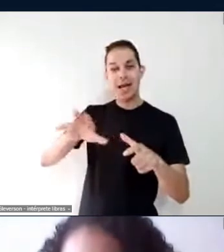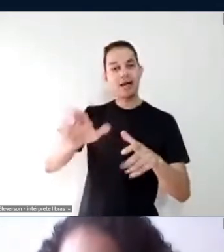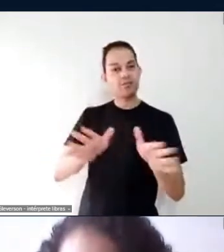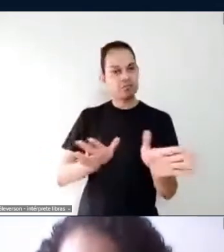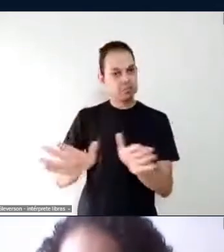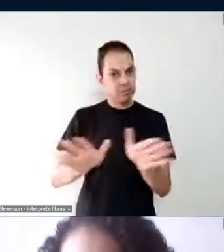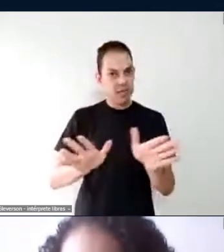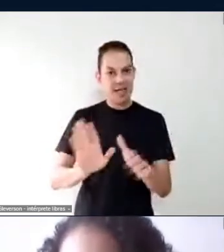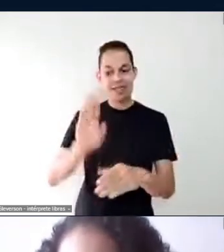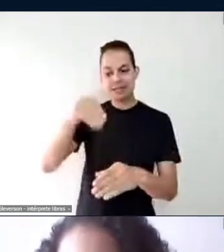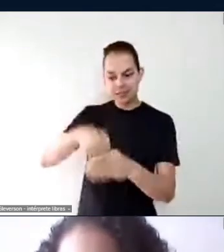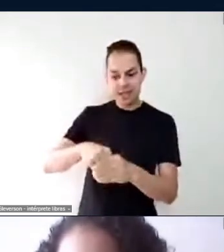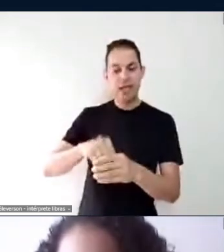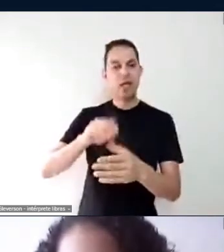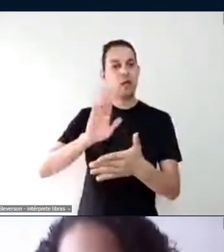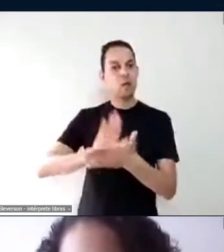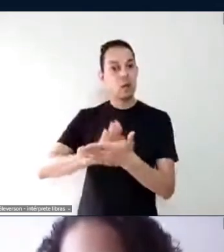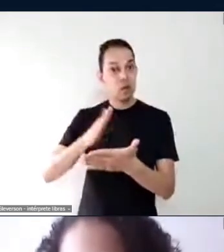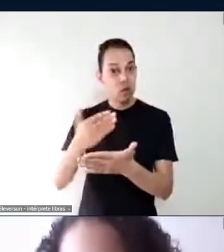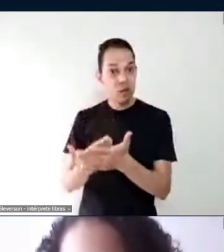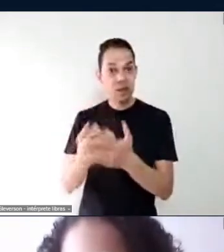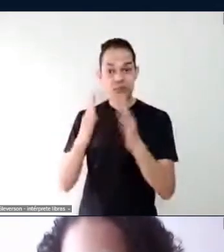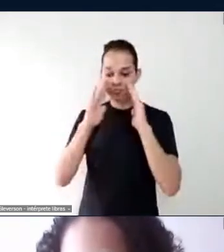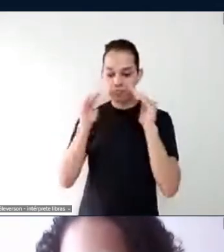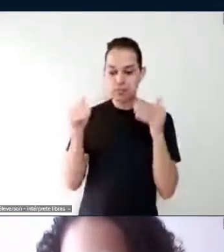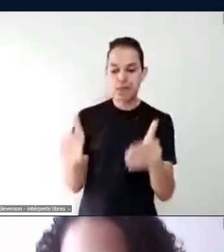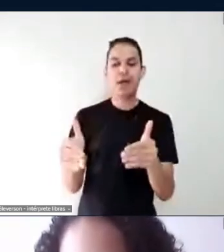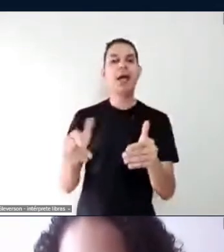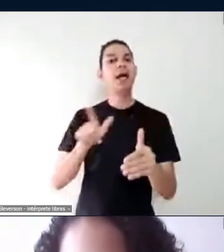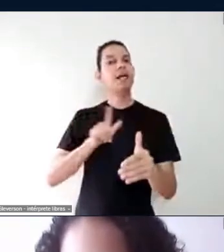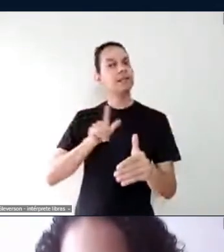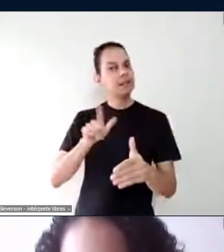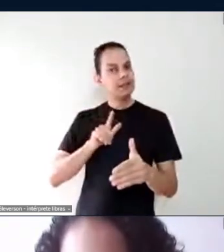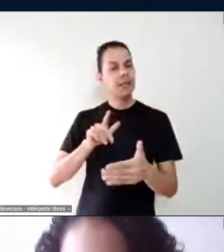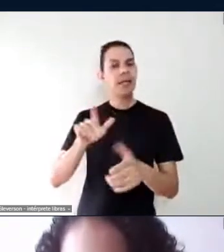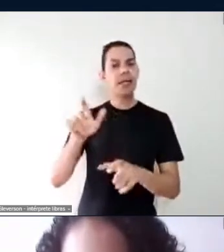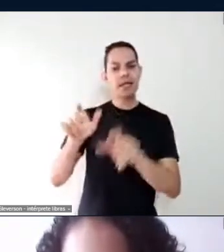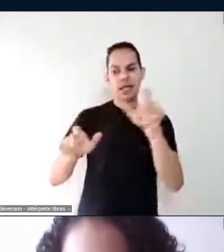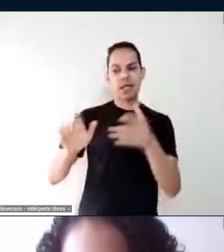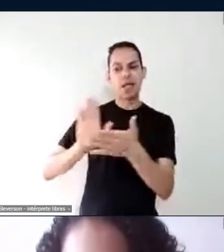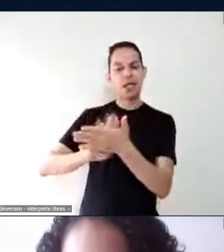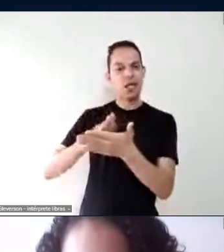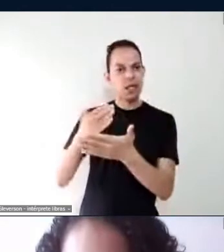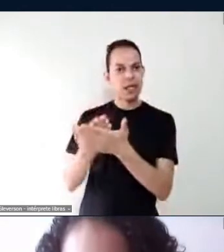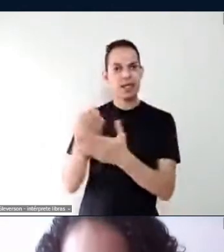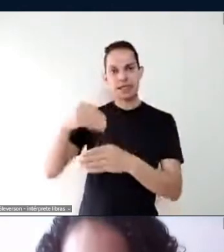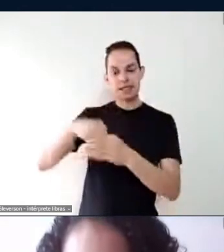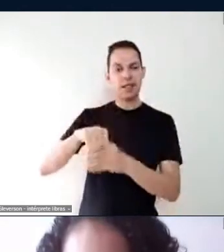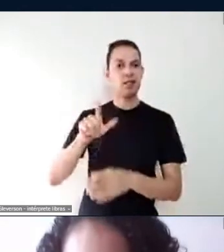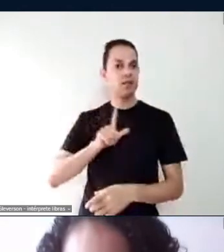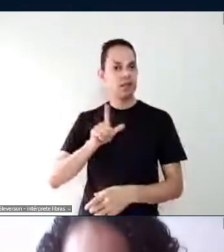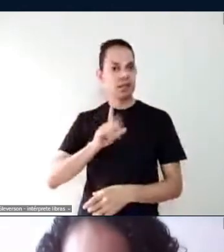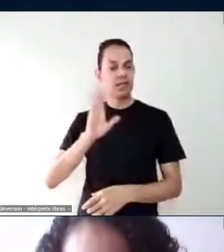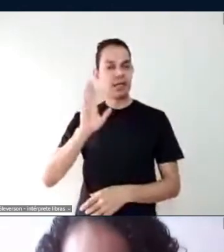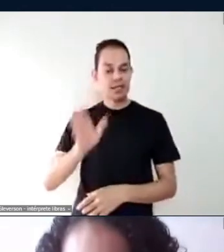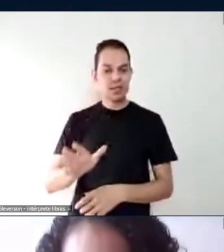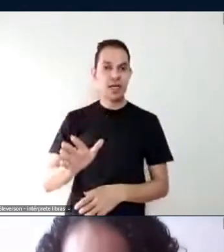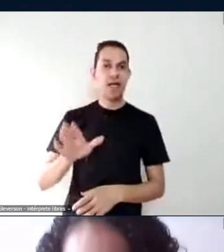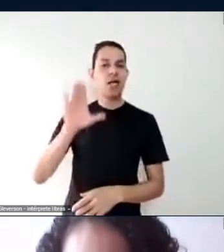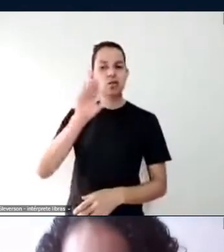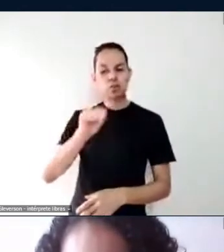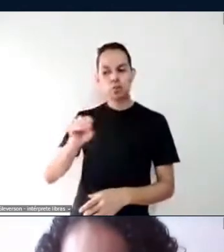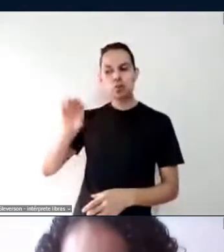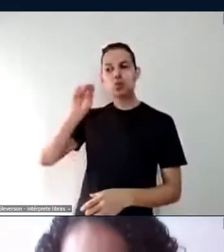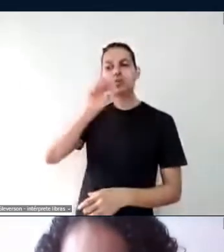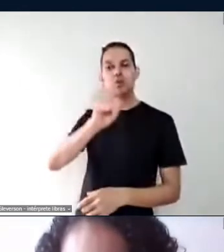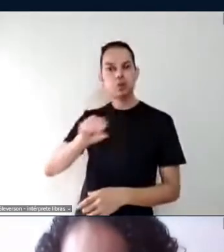da interpretação, apesar de termos um serviço de tradução e interpretação lá dentro que trata só das línguas orais, e mesmo